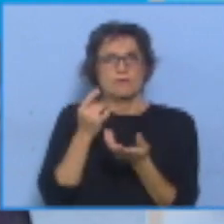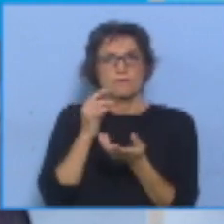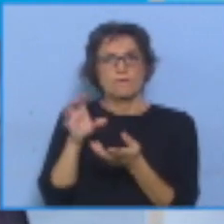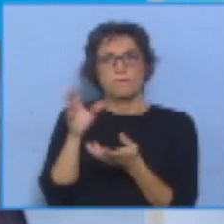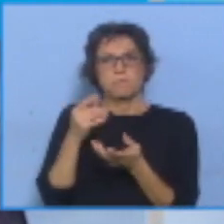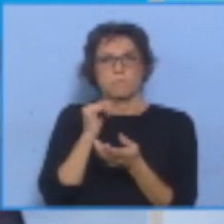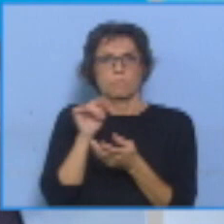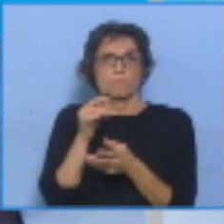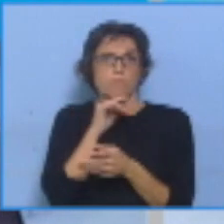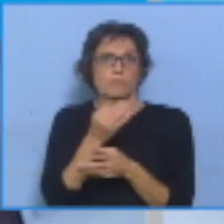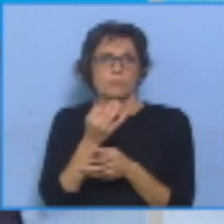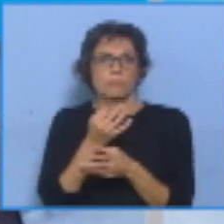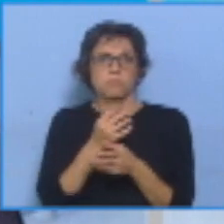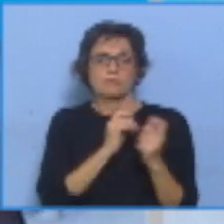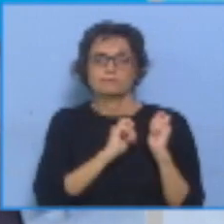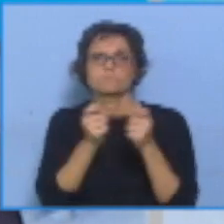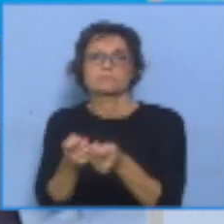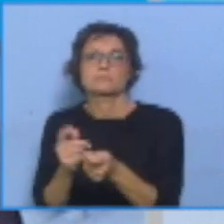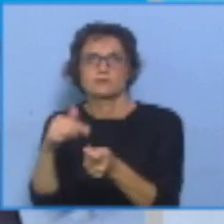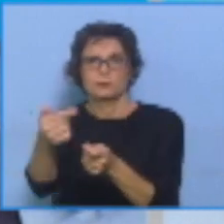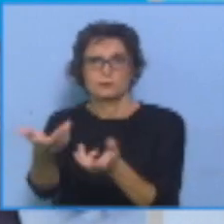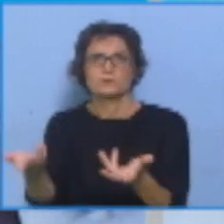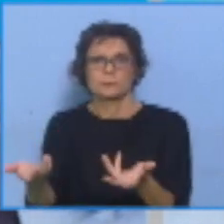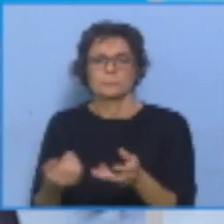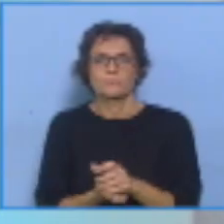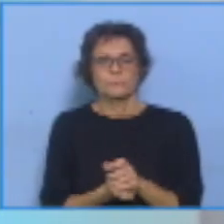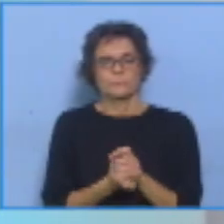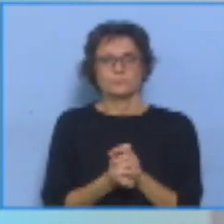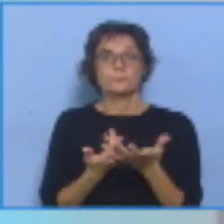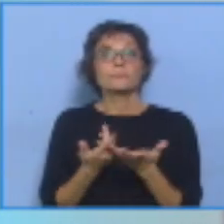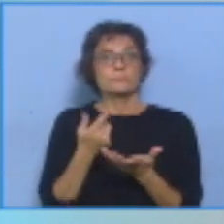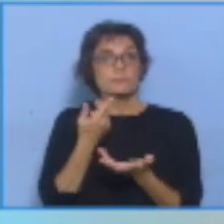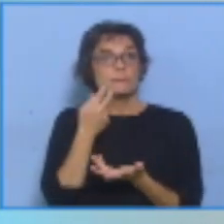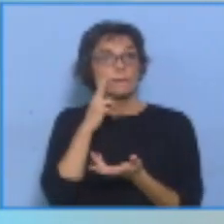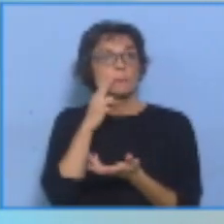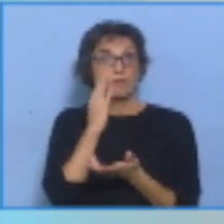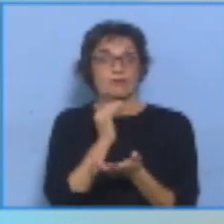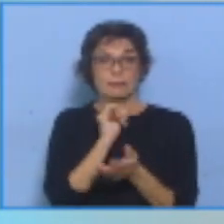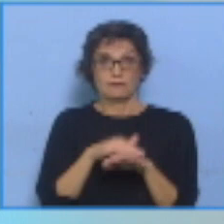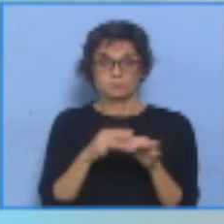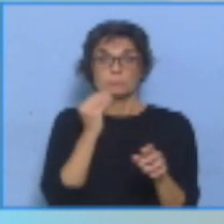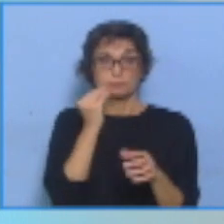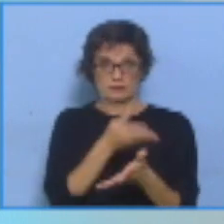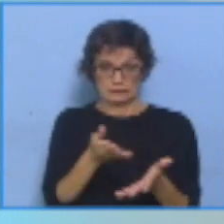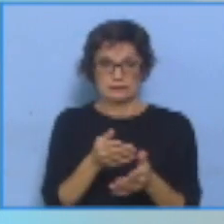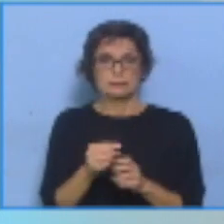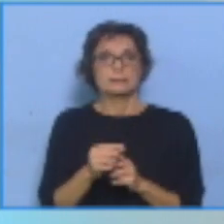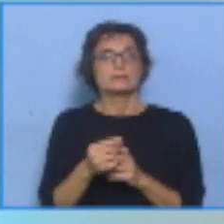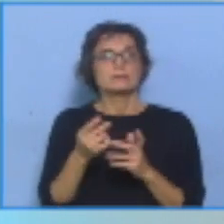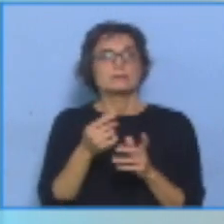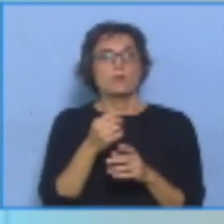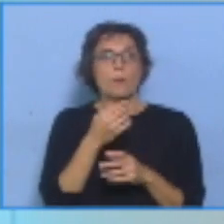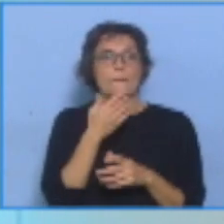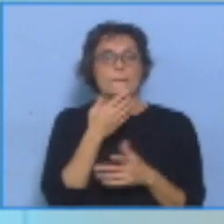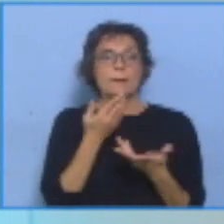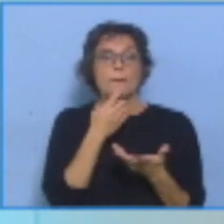para novas coisas que estão a ser criadas a partir da obra dela. É isso que vamos procurar fazer também junto de José Rui Teixeira, que presida a